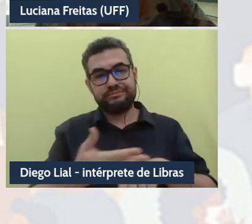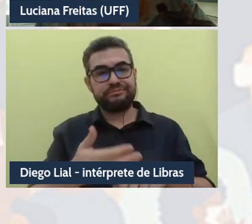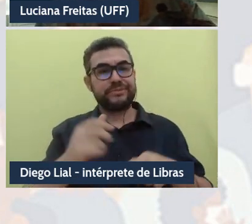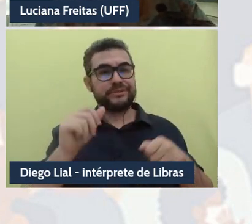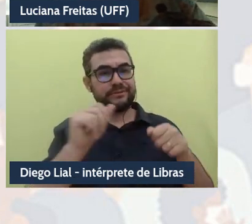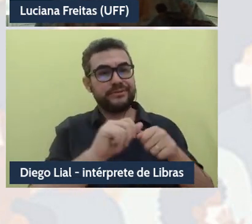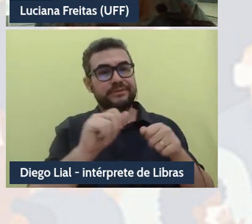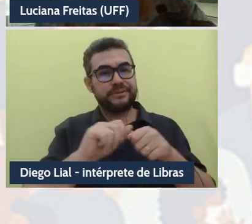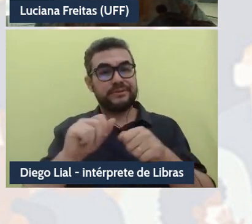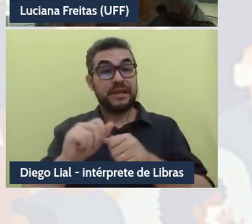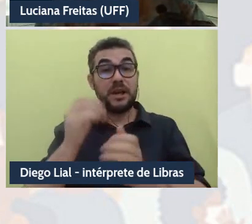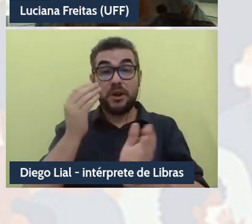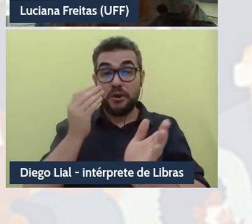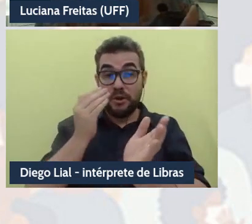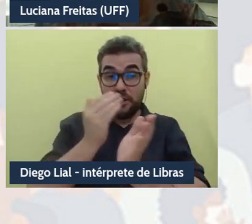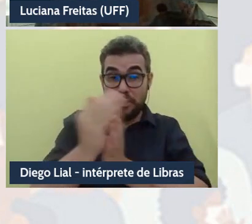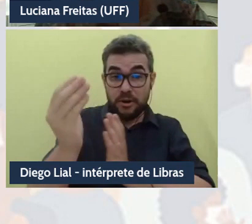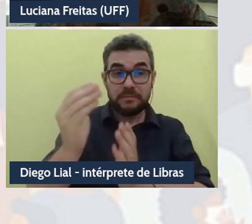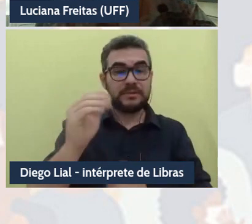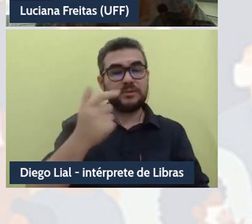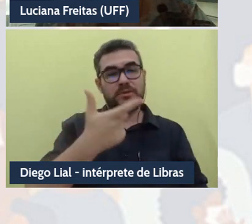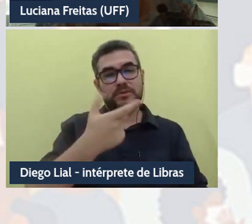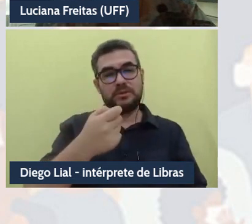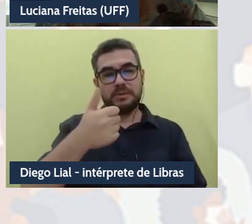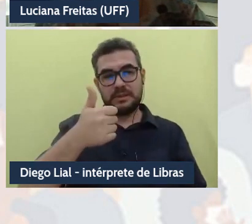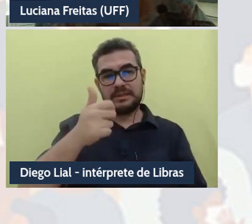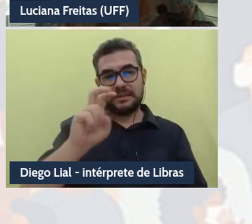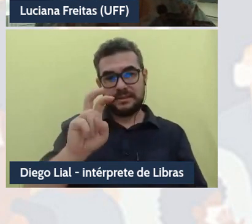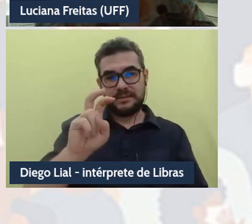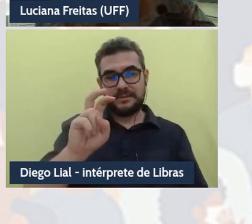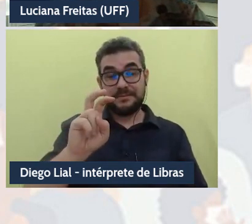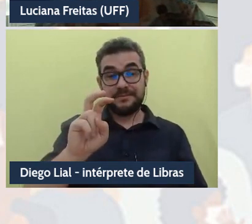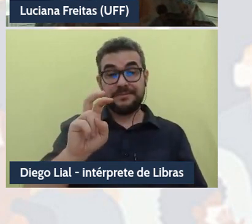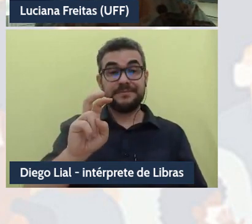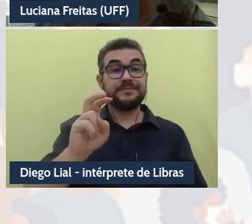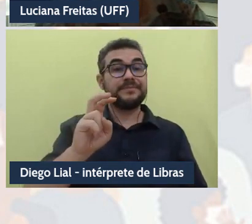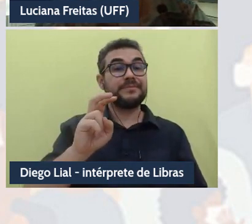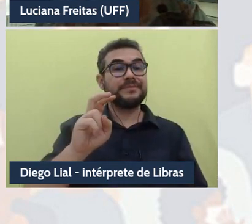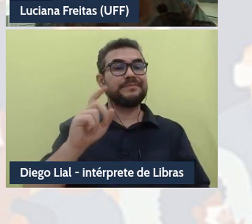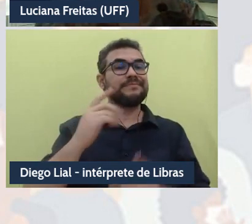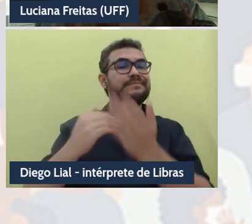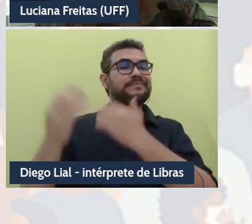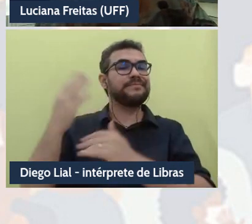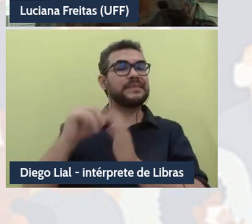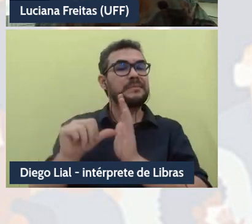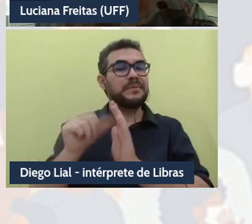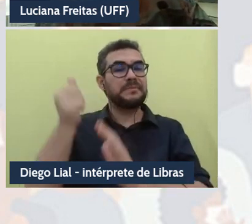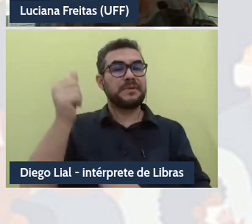2015, ainda no governo Dilma Rousseff, com a publicação da primeira versão da BNCC. né?